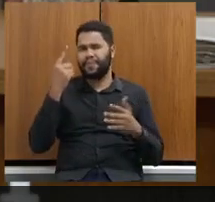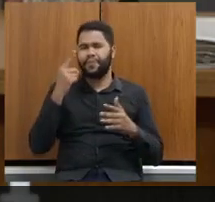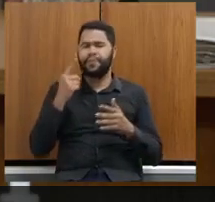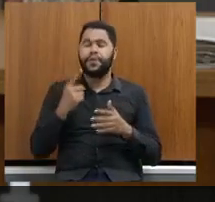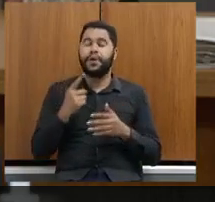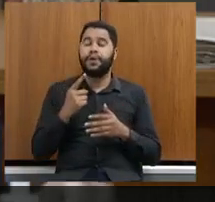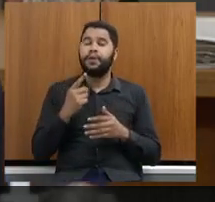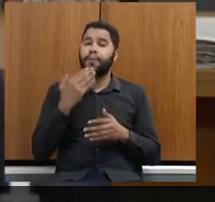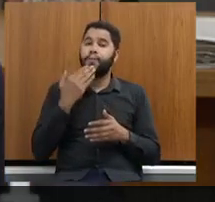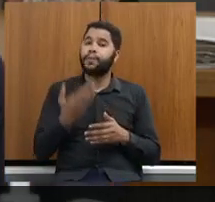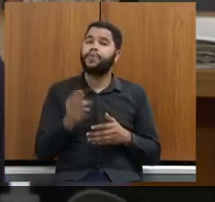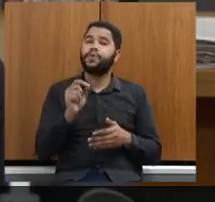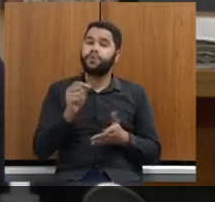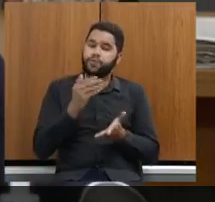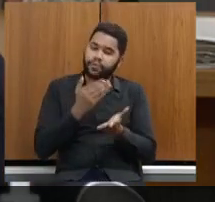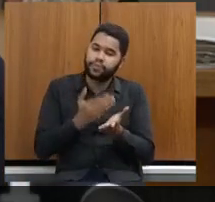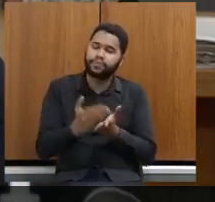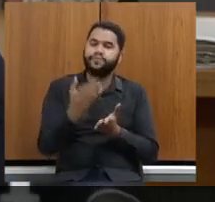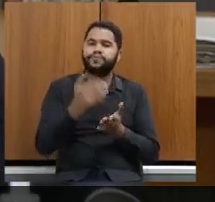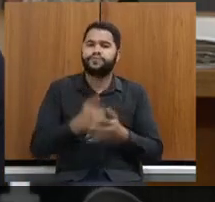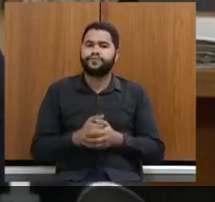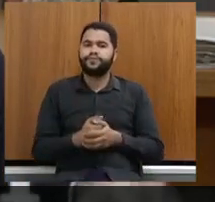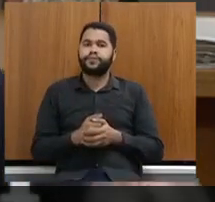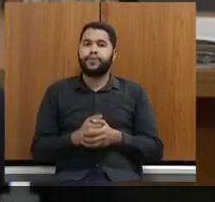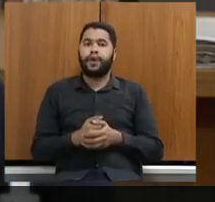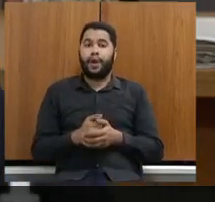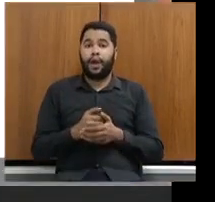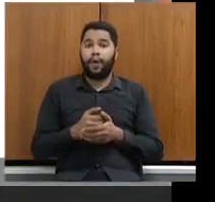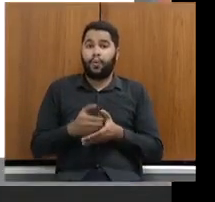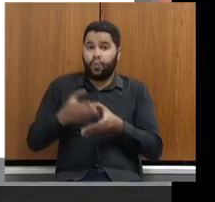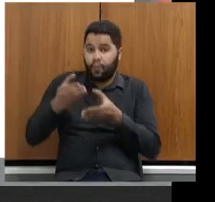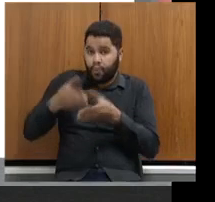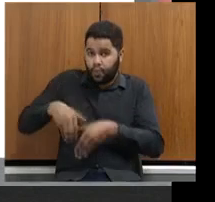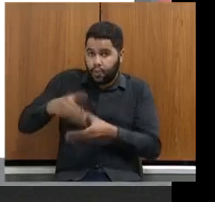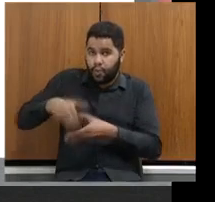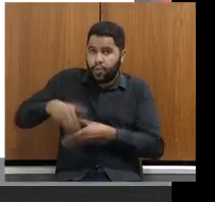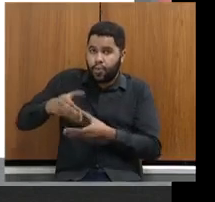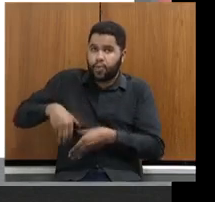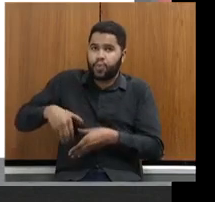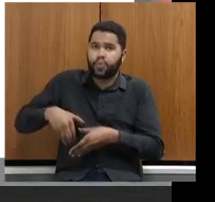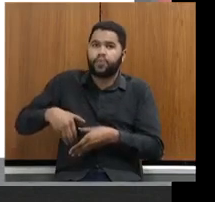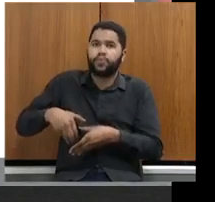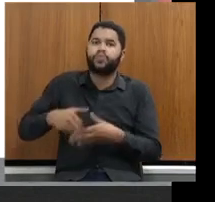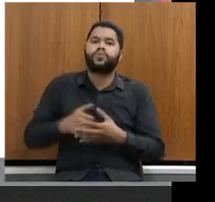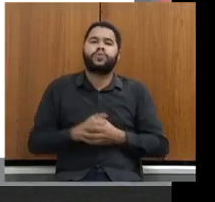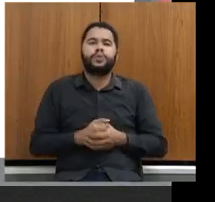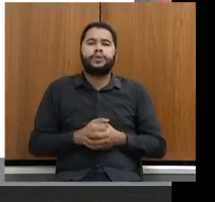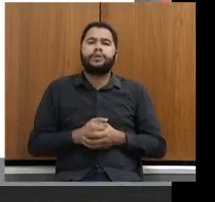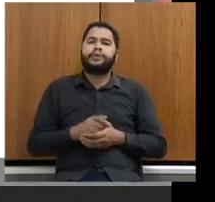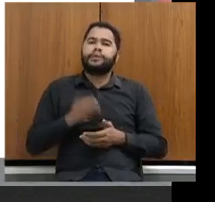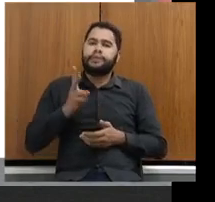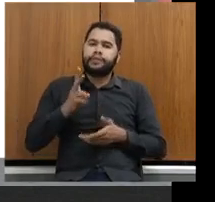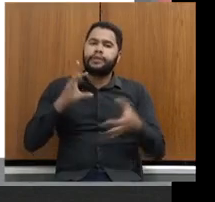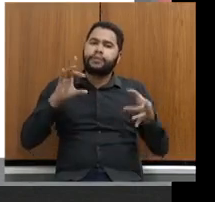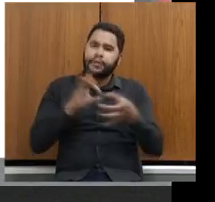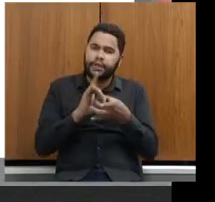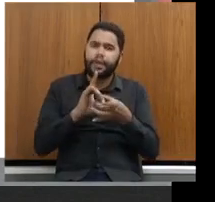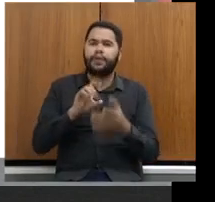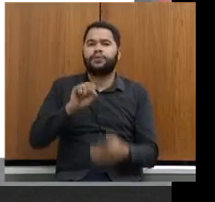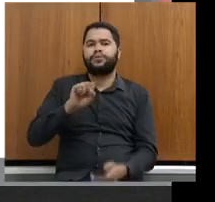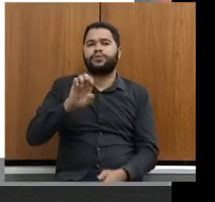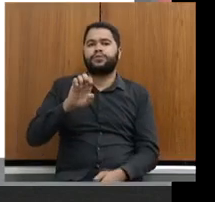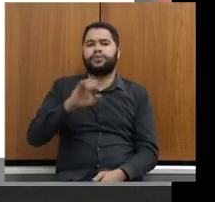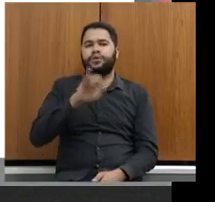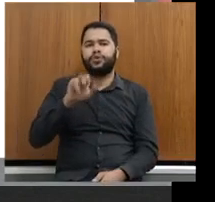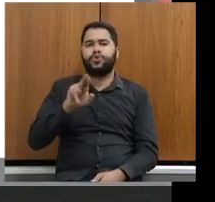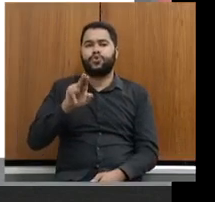providências foi realmente dá início a um concurso público agente agente diretamente ligados a cejusc e